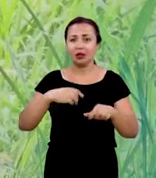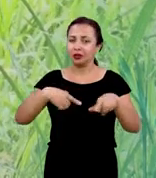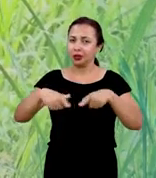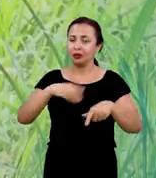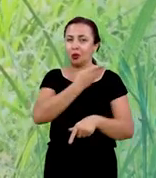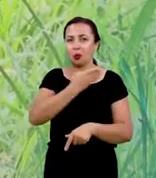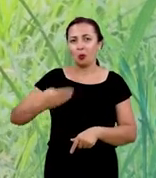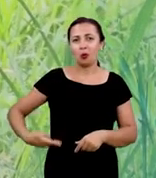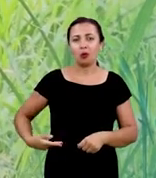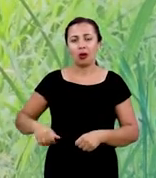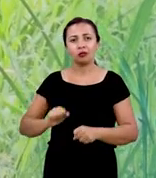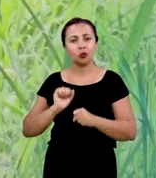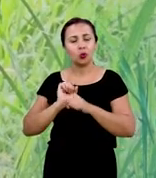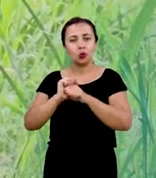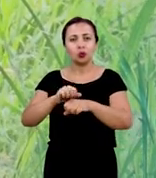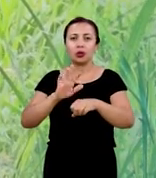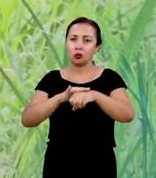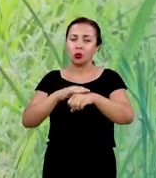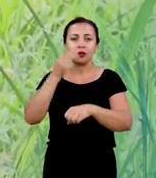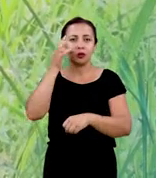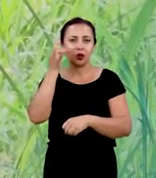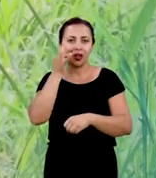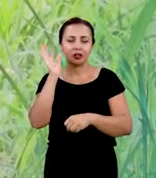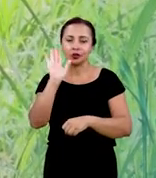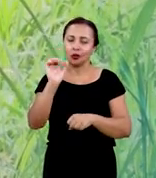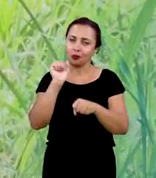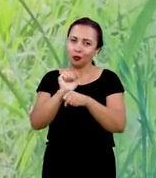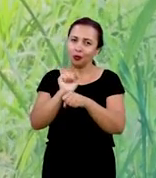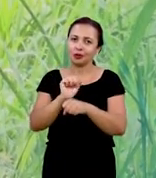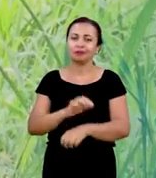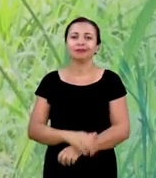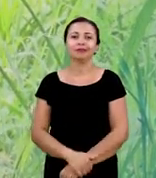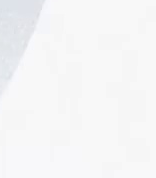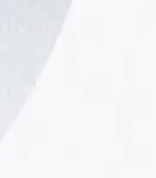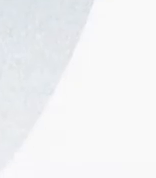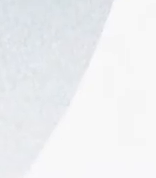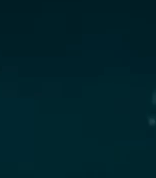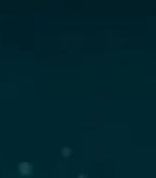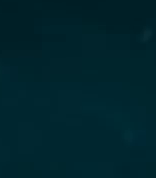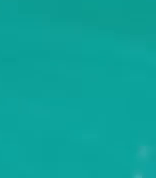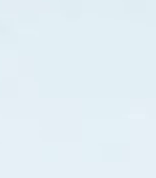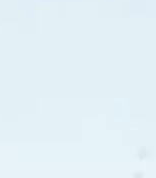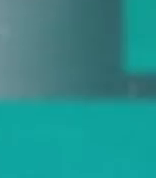políticas públicas no combate à leishmaniose. Universiência volta já já.